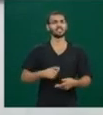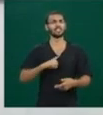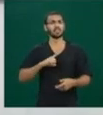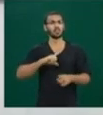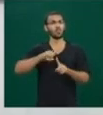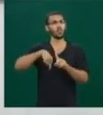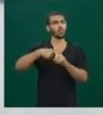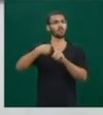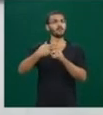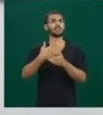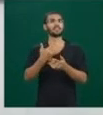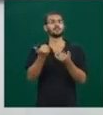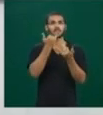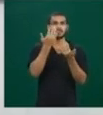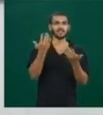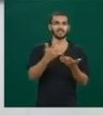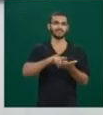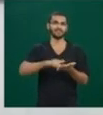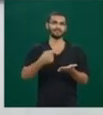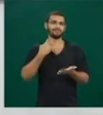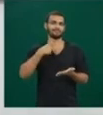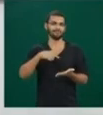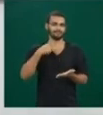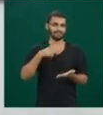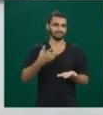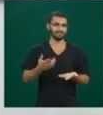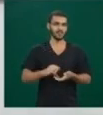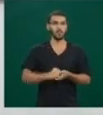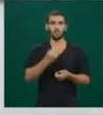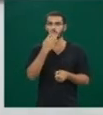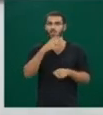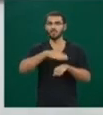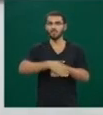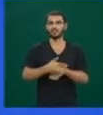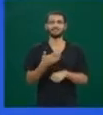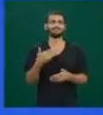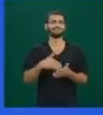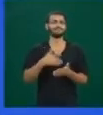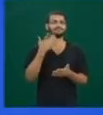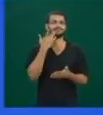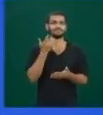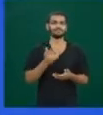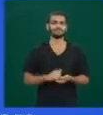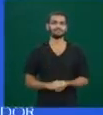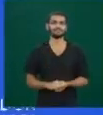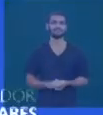mais informação para você a seguir no Jornal Minas, segunda edição. Boa noite e até amanhã. Música.